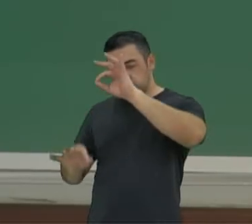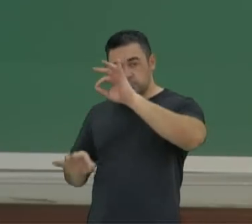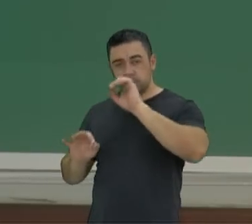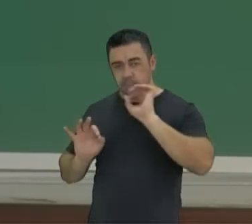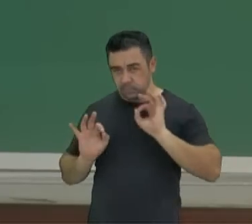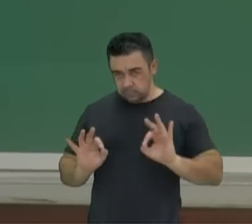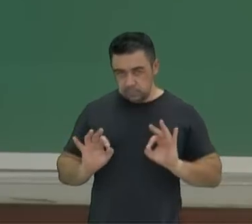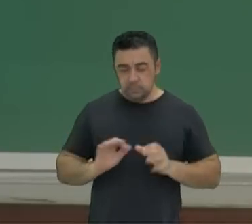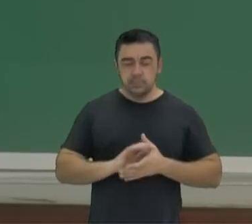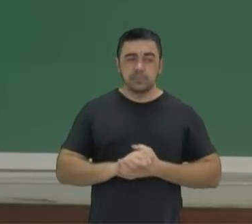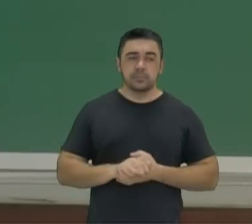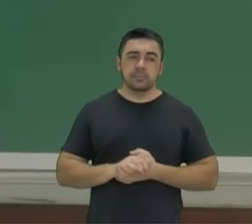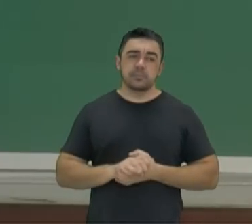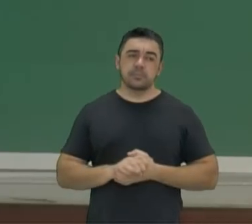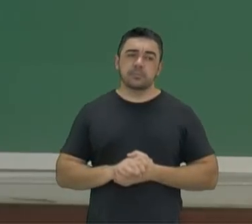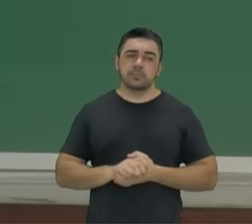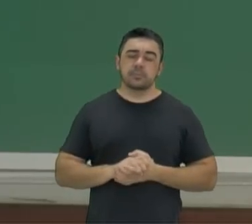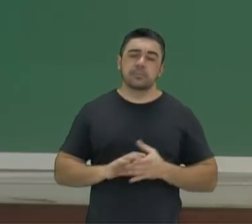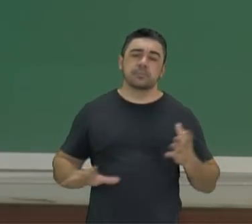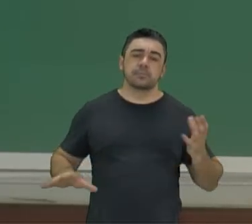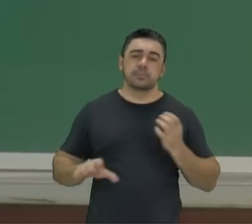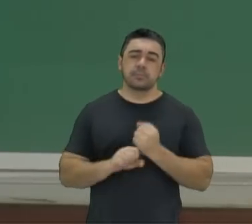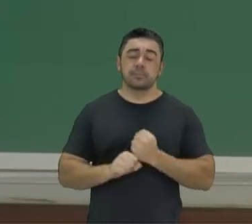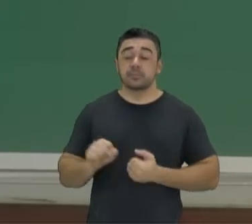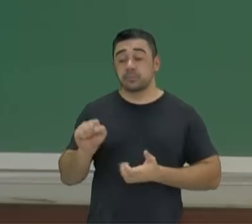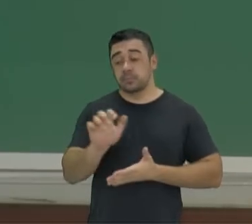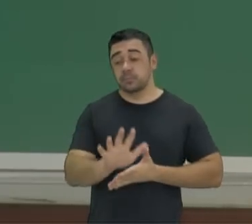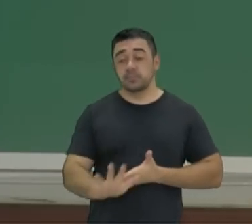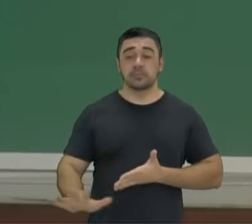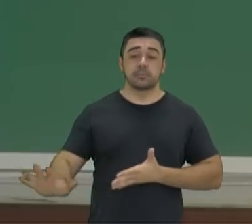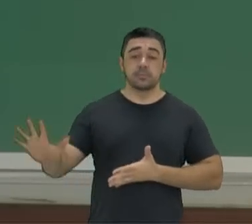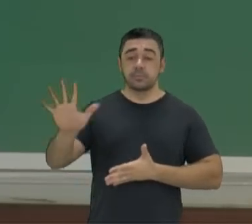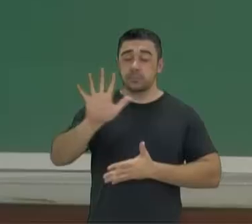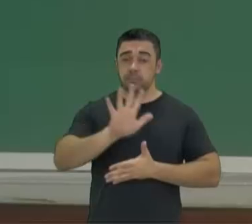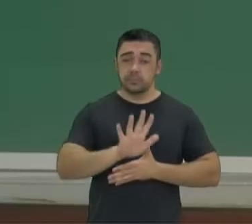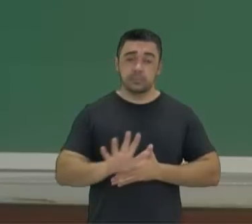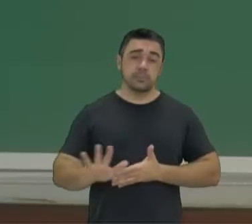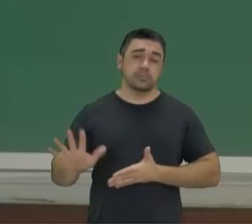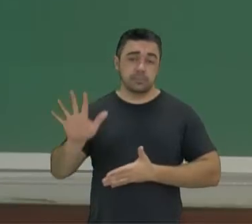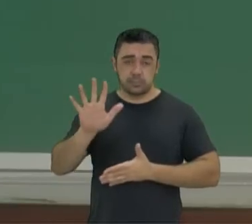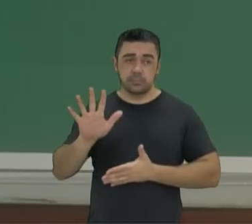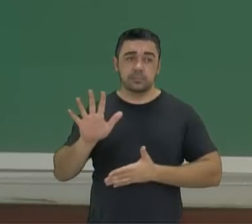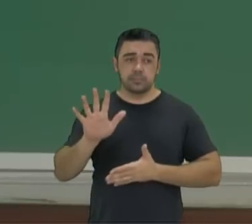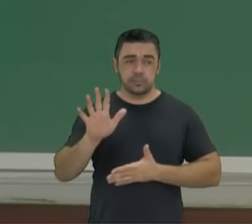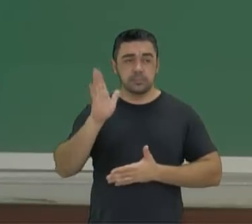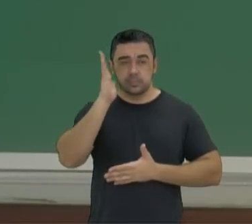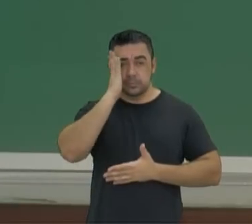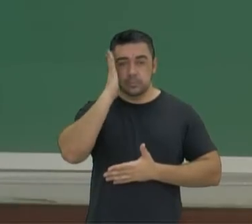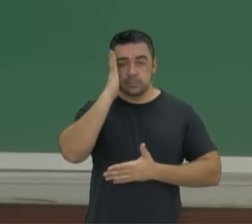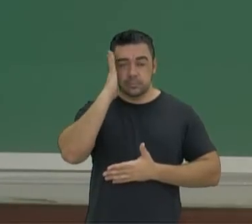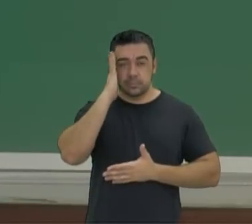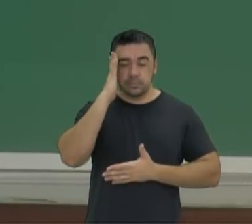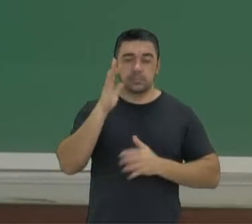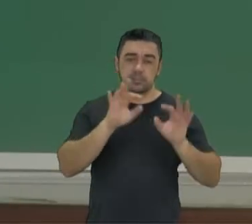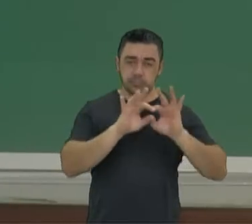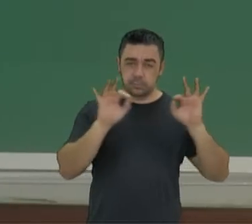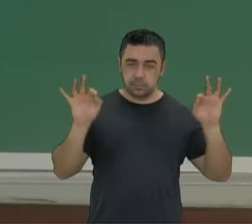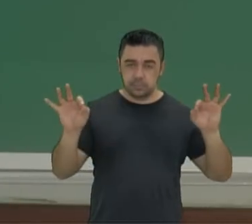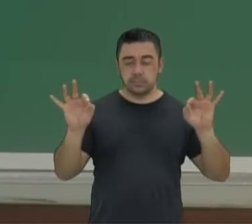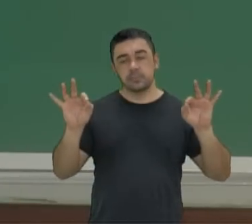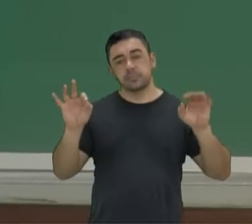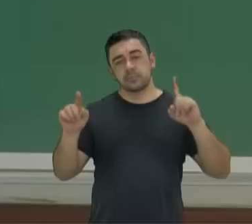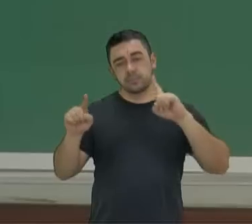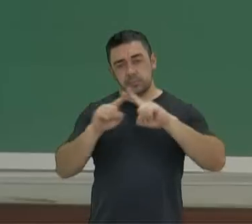bem? Muito bem. Para calcular a área da tela, a gente já sabe que eu vou fazer comprimento vezes a